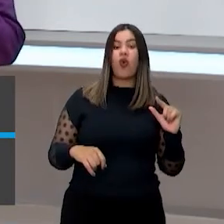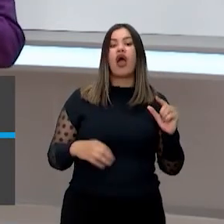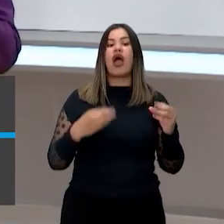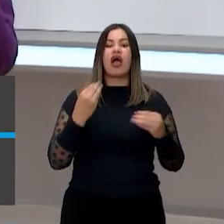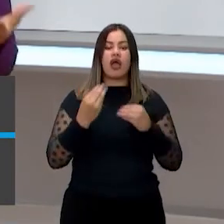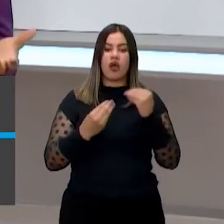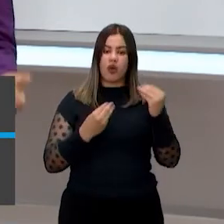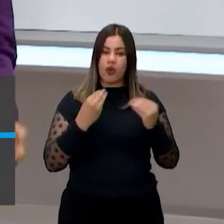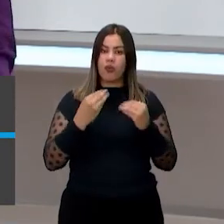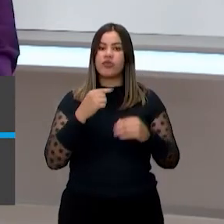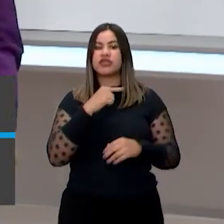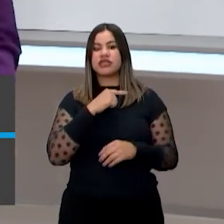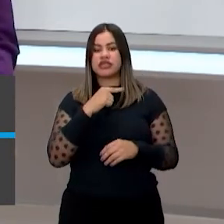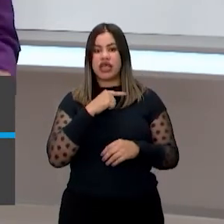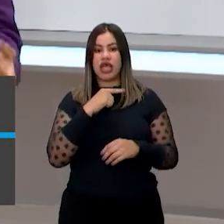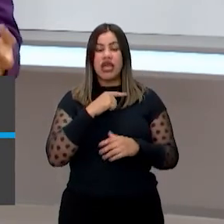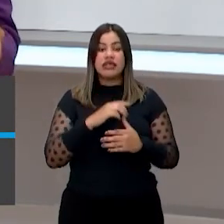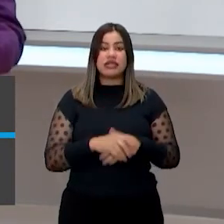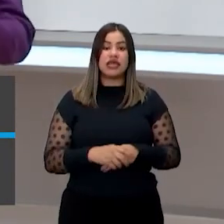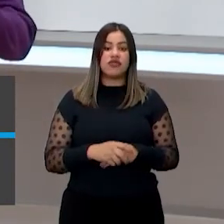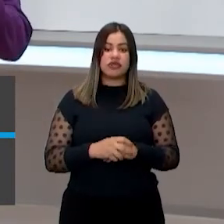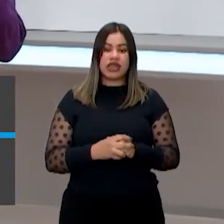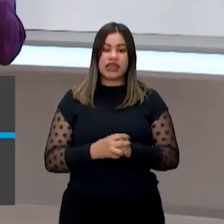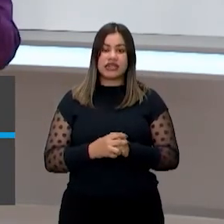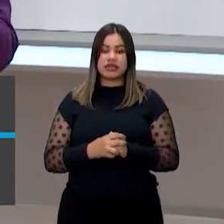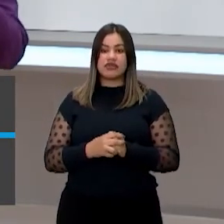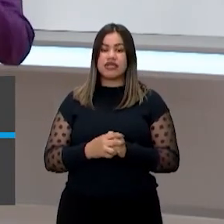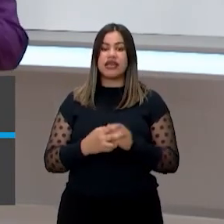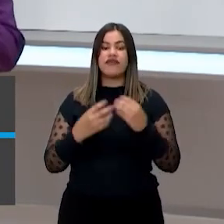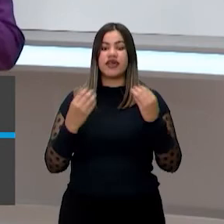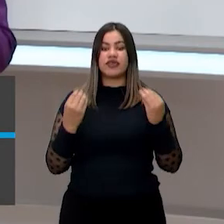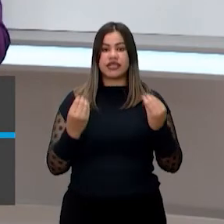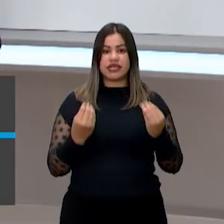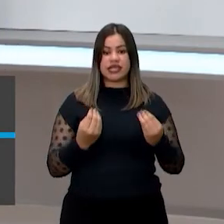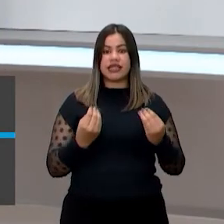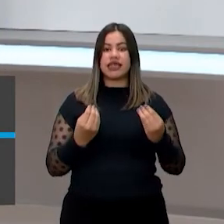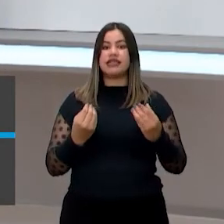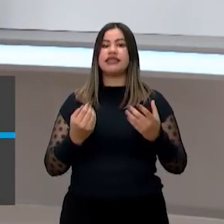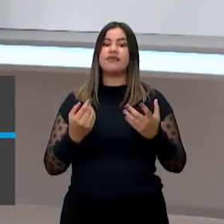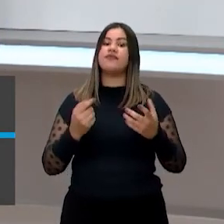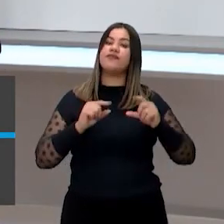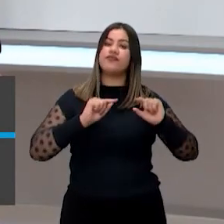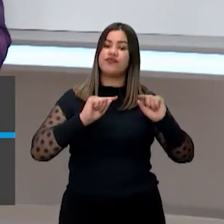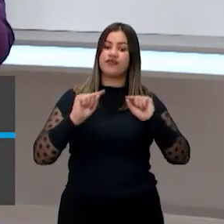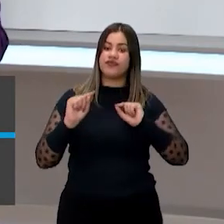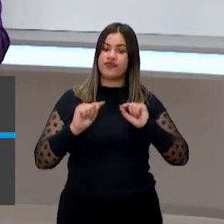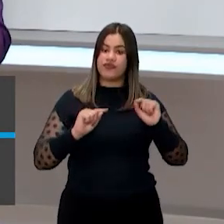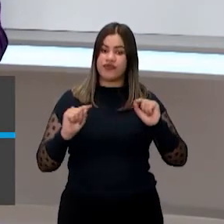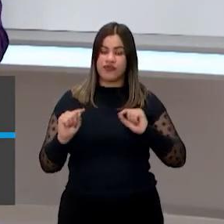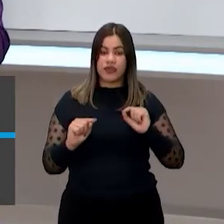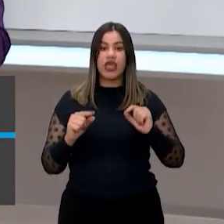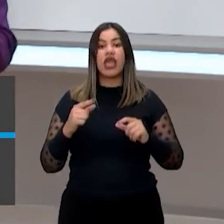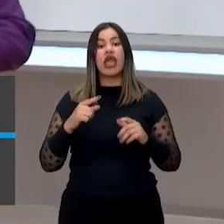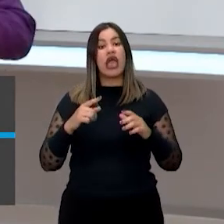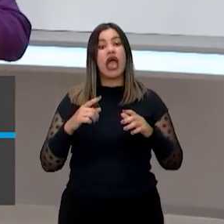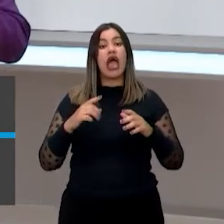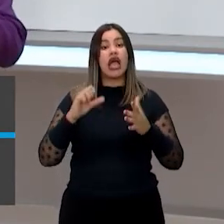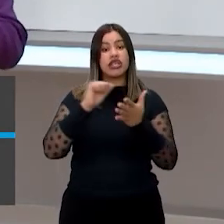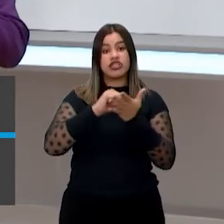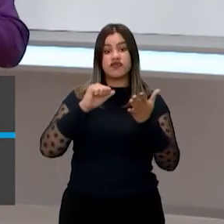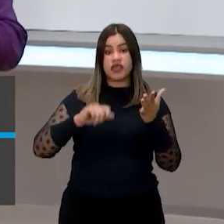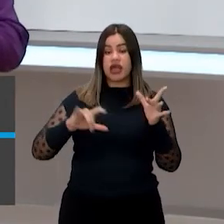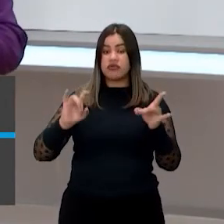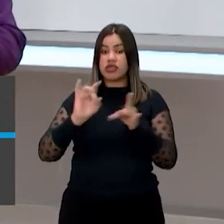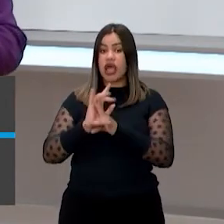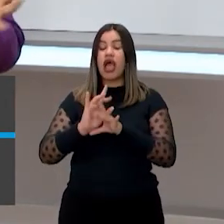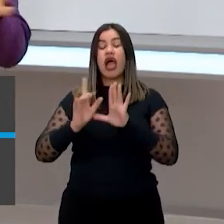você também reduz a quantidade de preço. Então, essas coisas são intuitivas, a gente usa todos os dias. Para resolver esse exercício, você tem